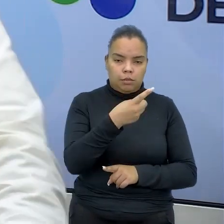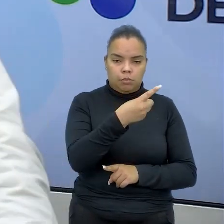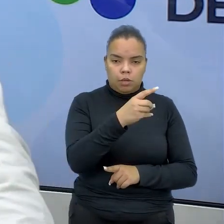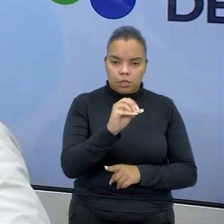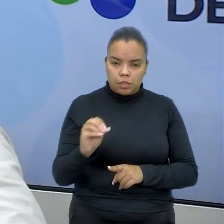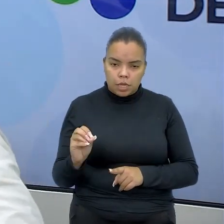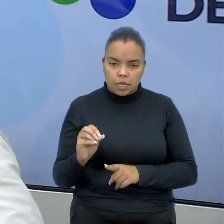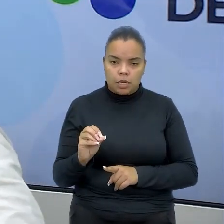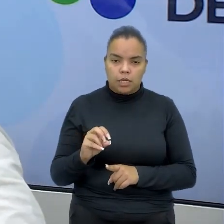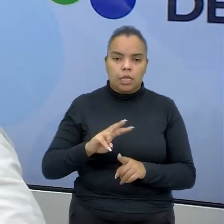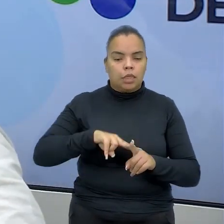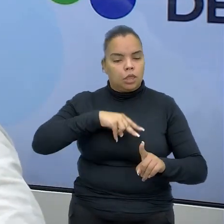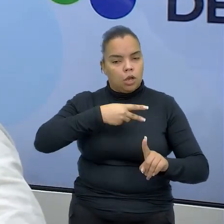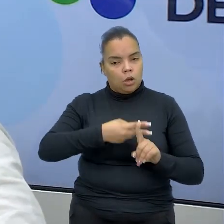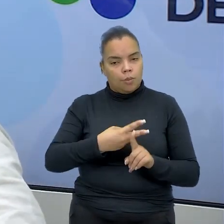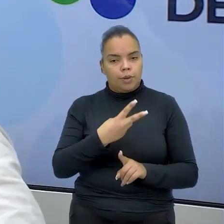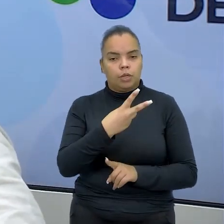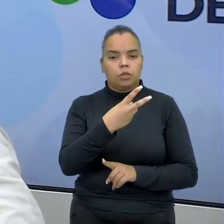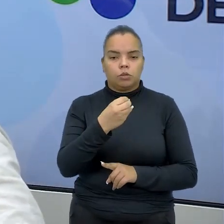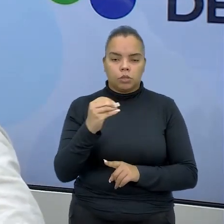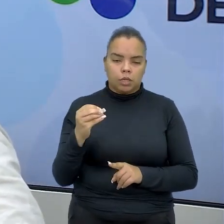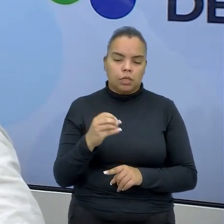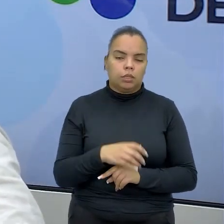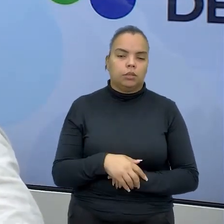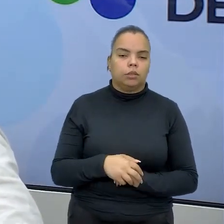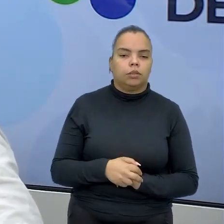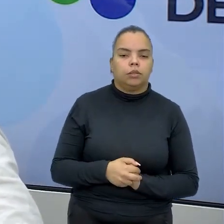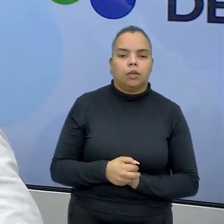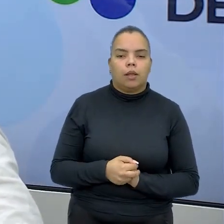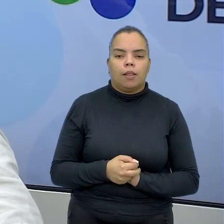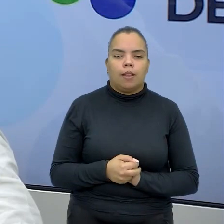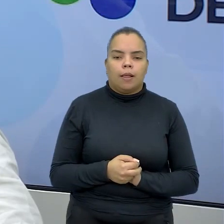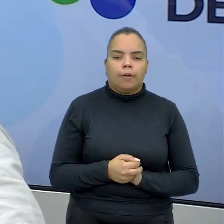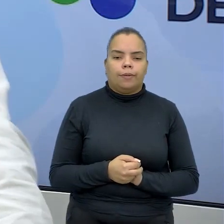utilizando uma equaçãozinha exponencial, tá? Bom,